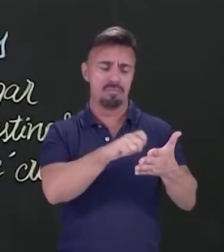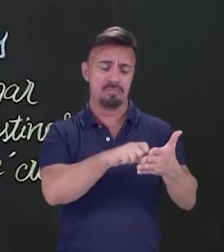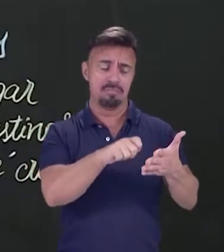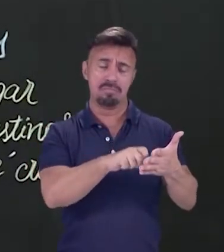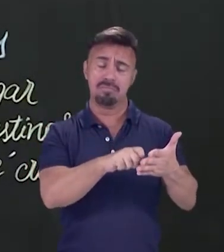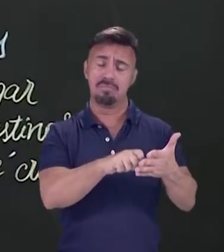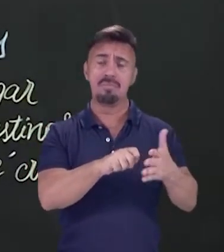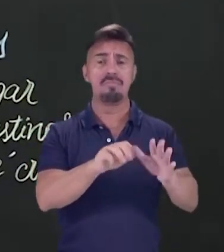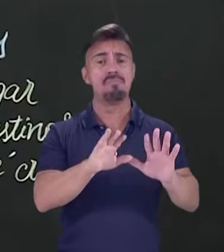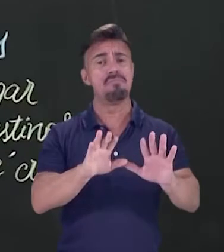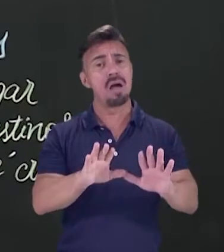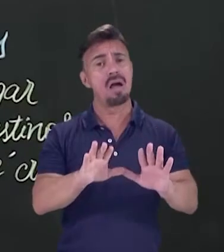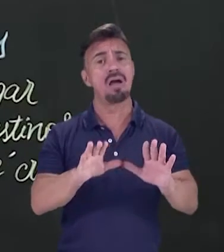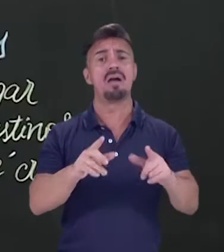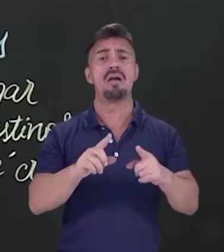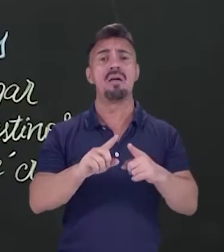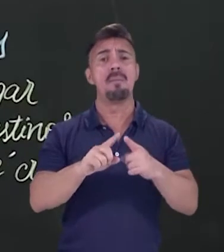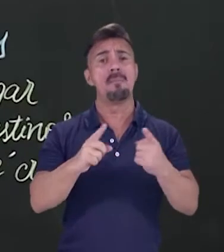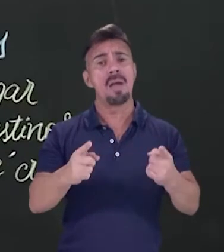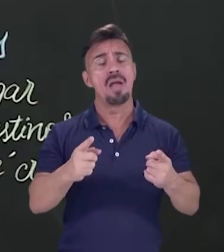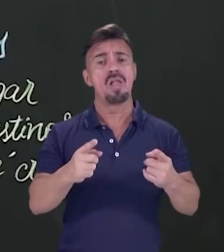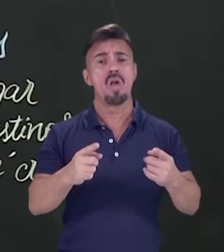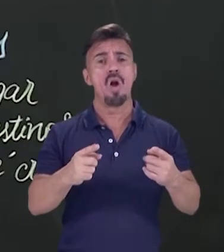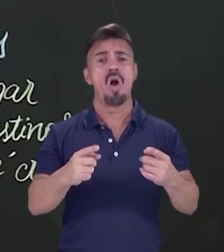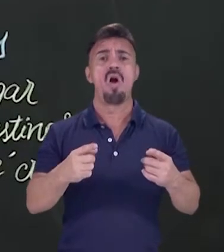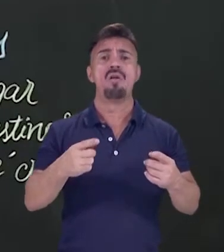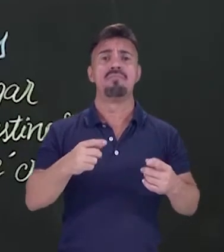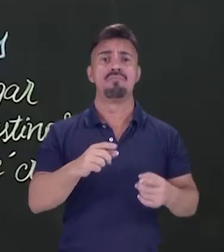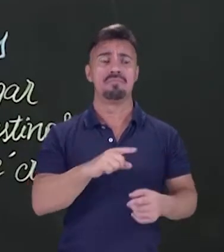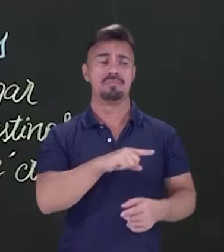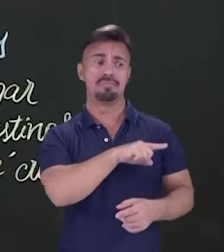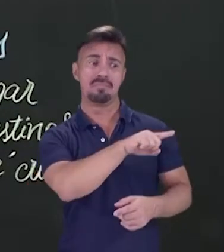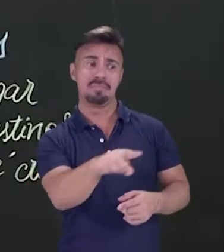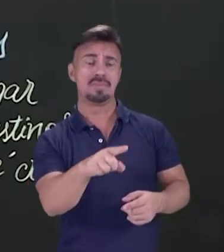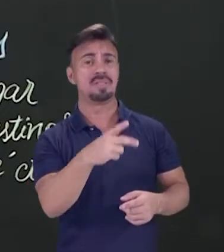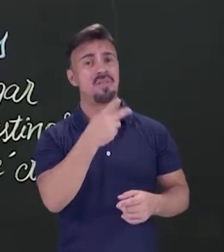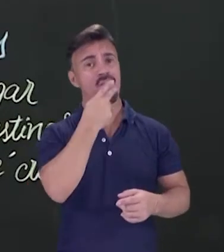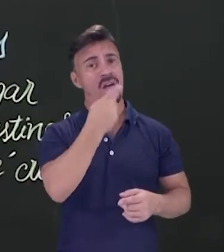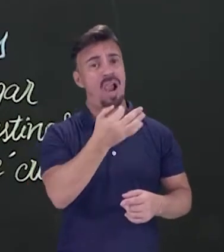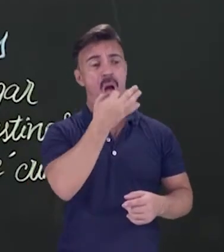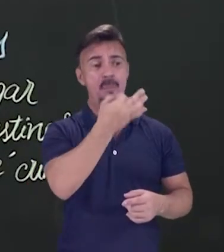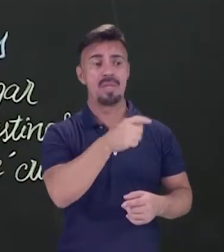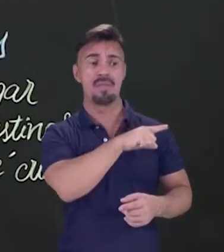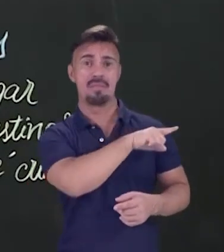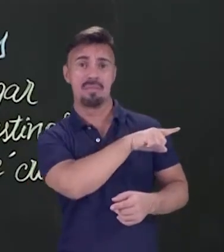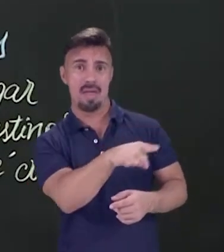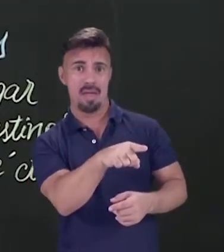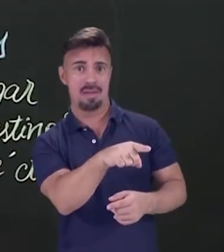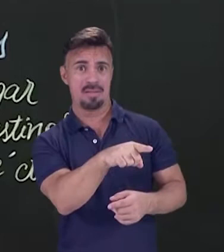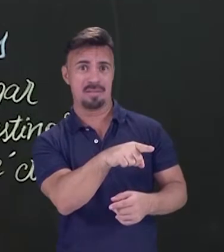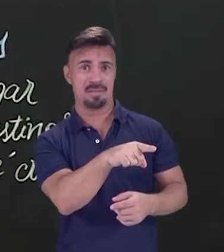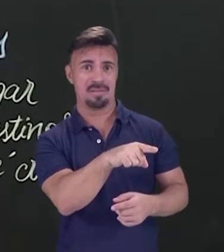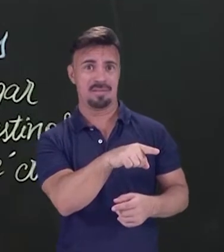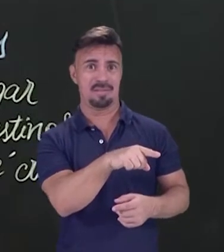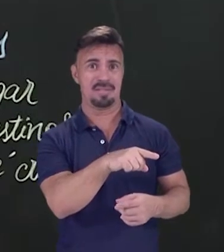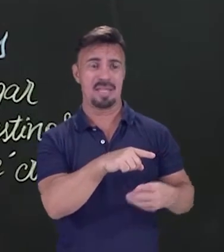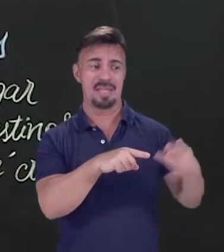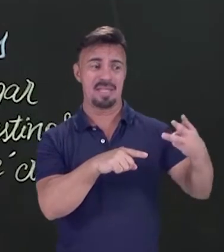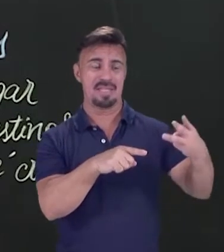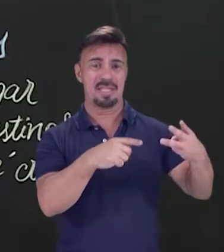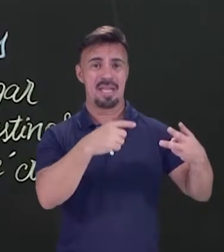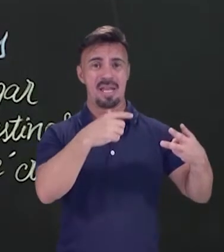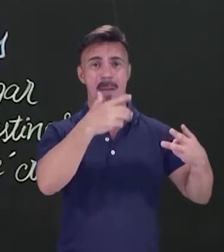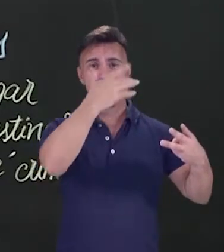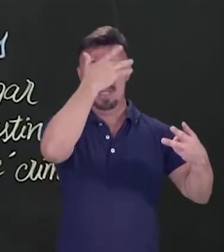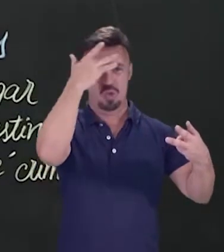se prefira a utilização da terceira pessoa. Isso vai deixar o texto um tanto mais objetivo e mesmo que você não evidencie que você mesmo é o